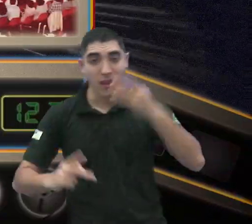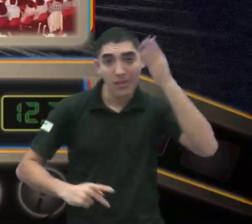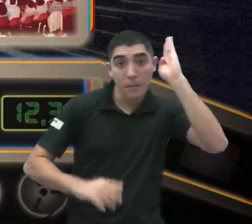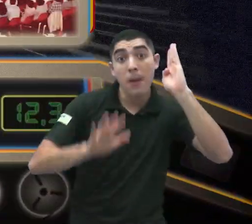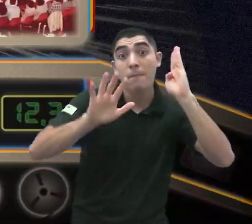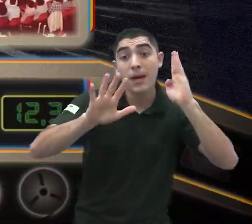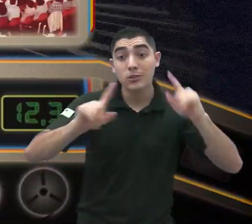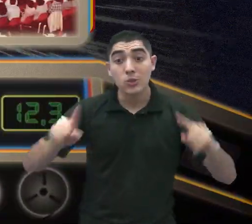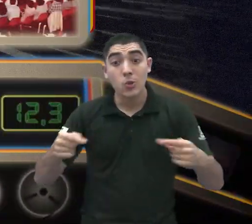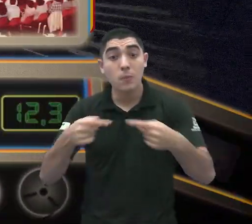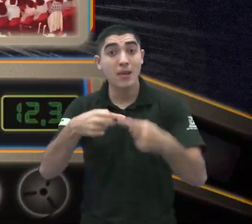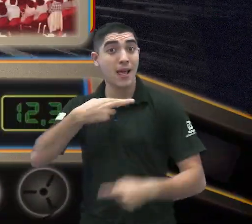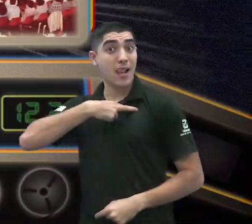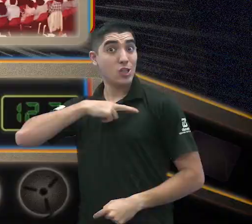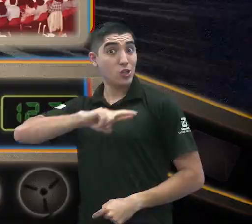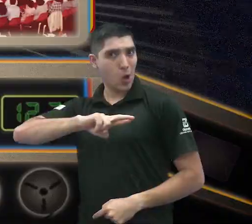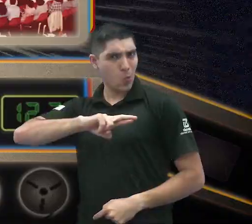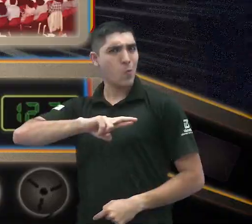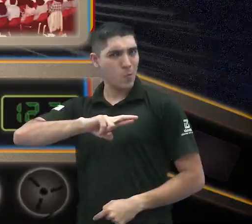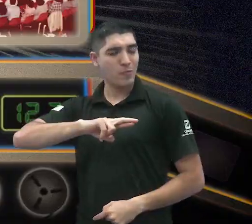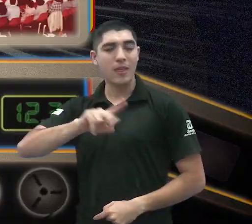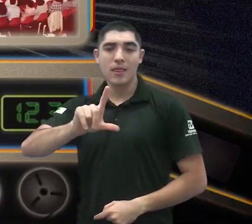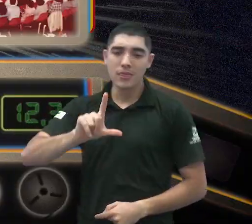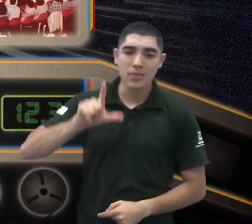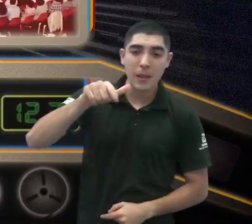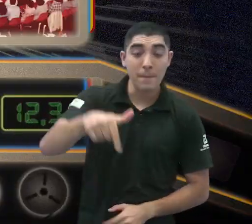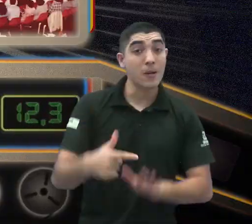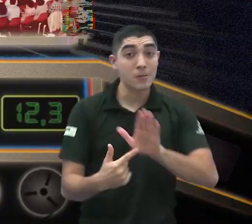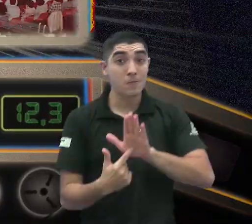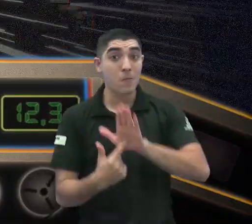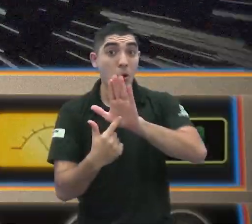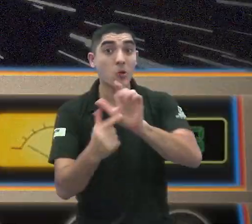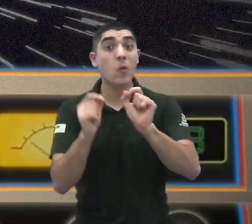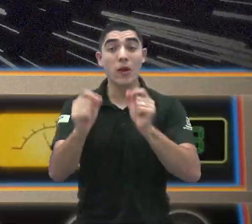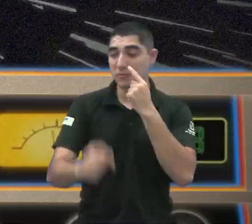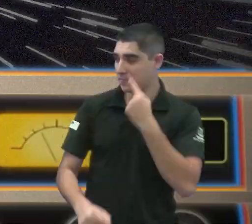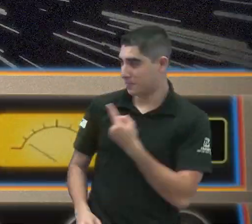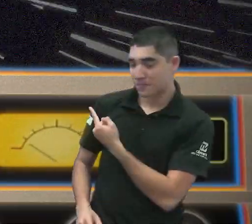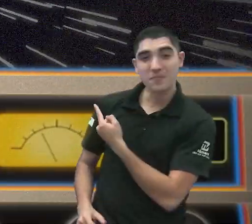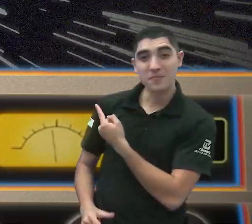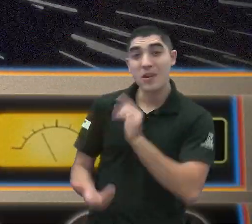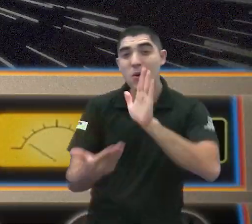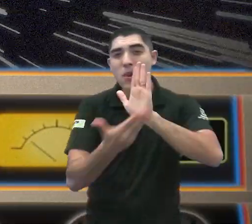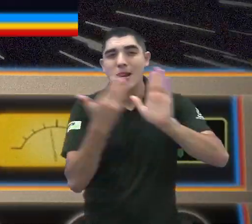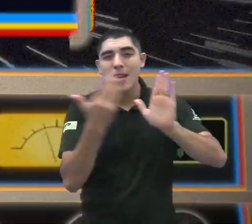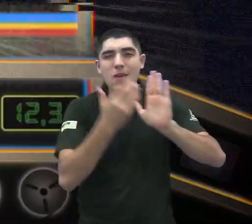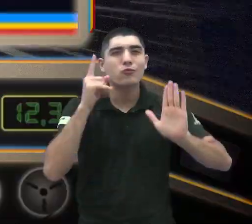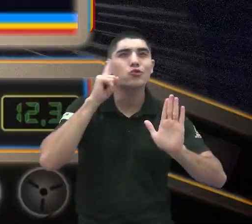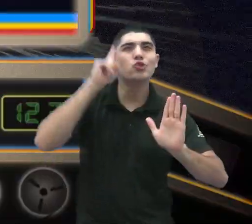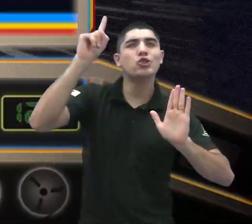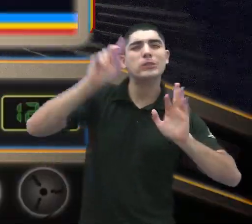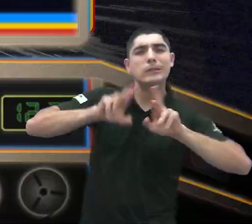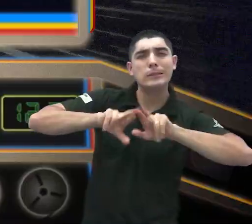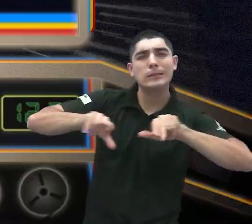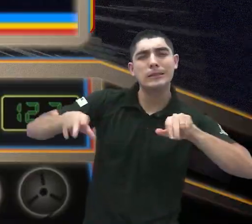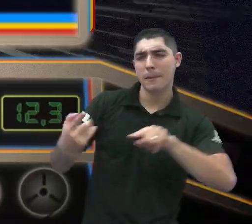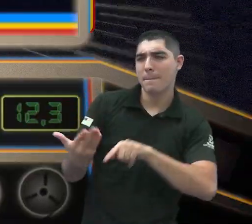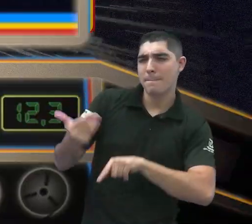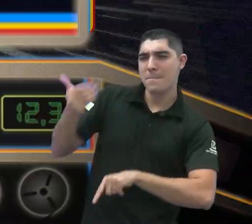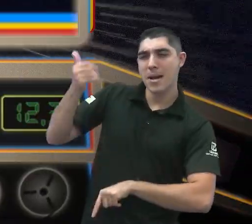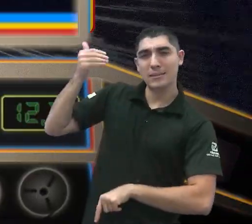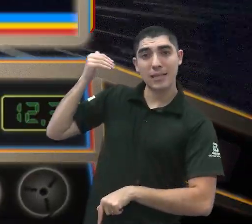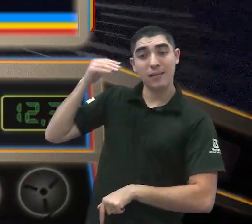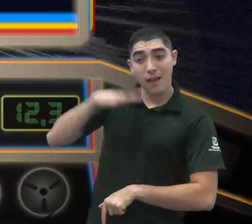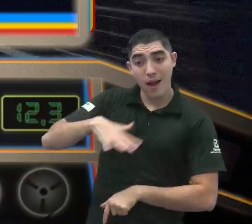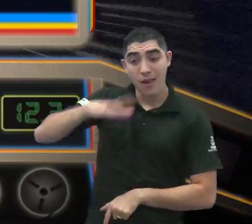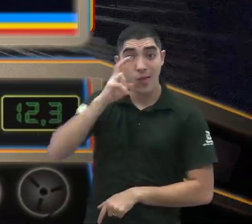Taubaté, mas dessa vez na religião. E por fim, vamos consultar o nosso almanaque retrô para